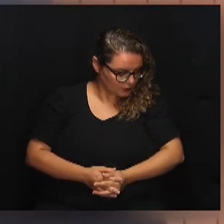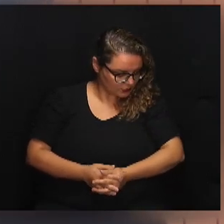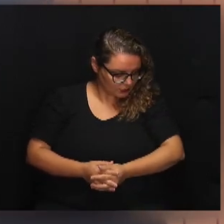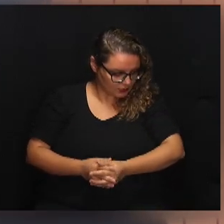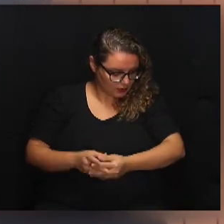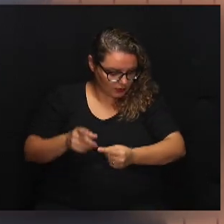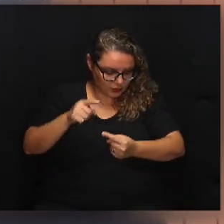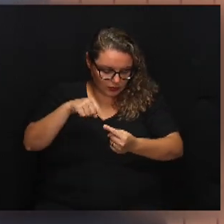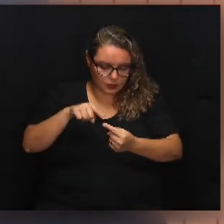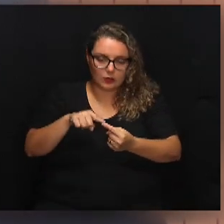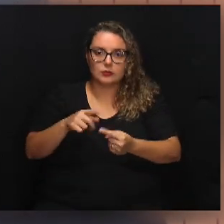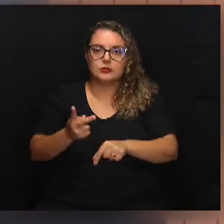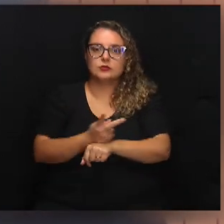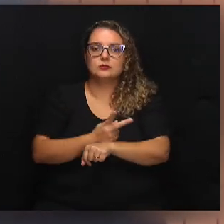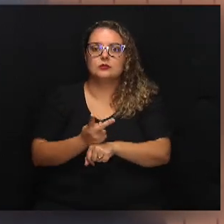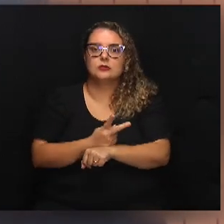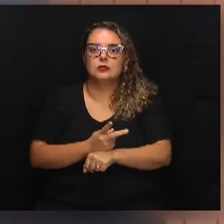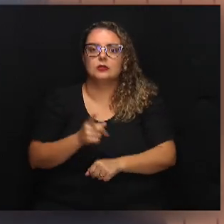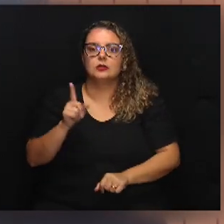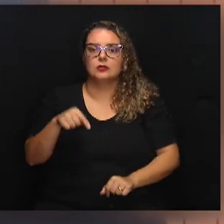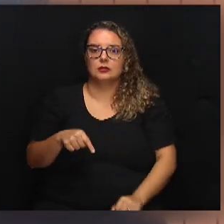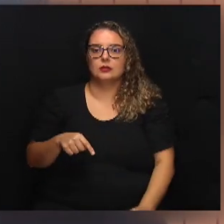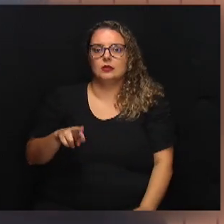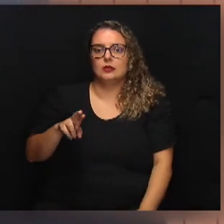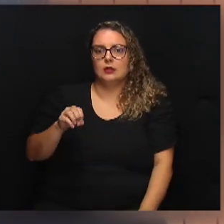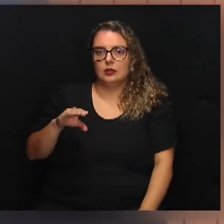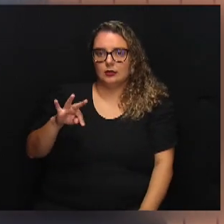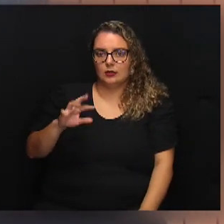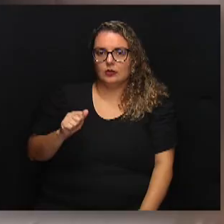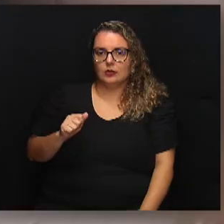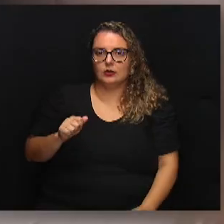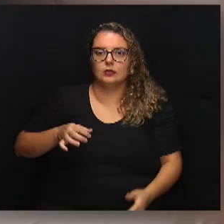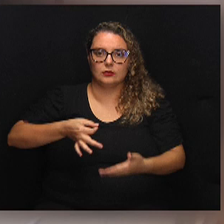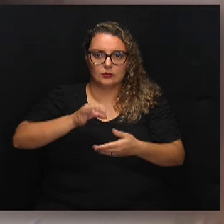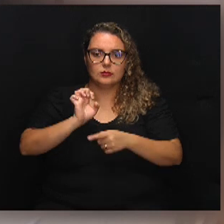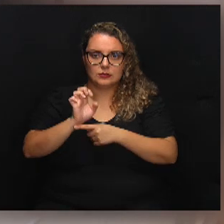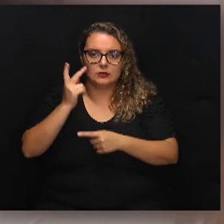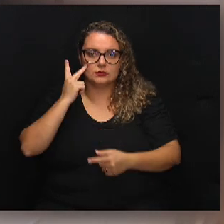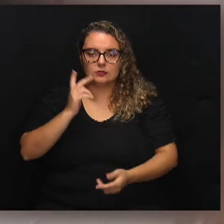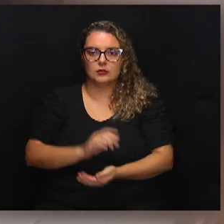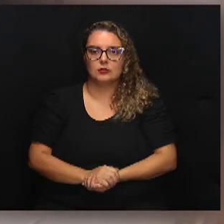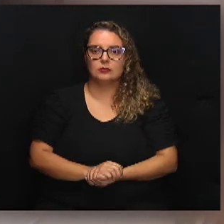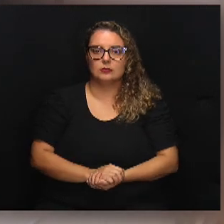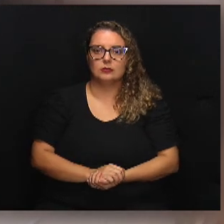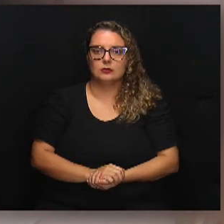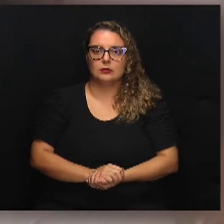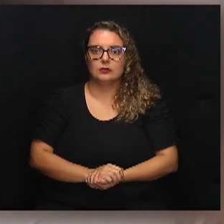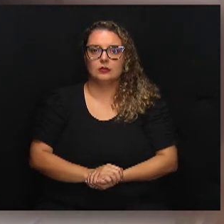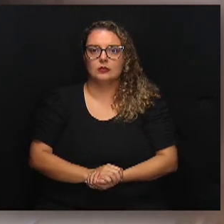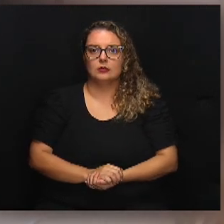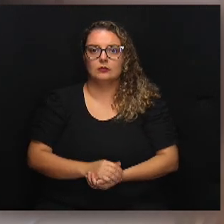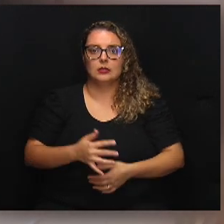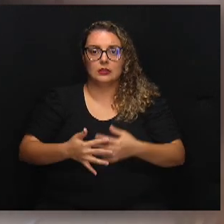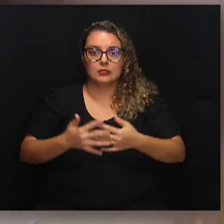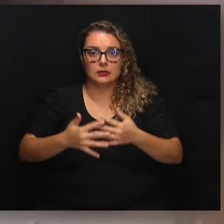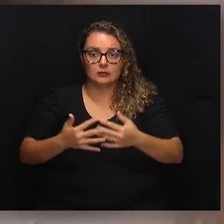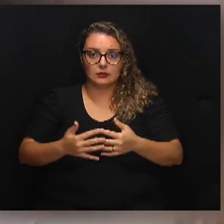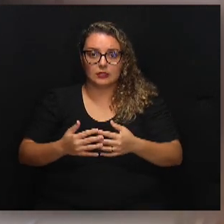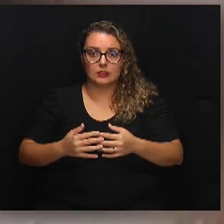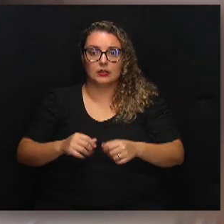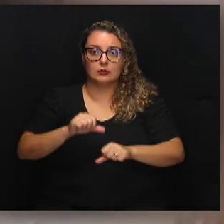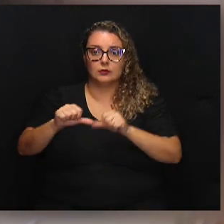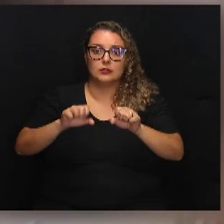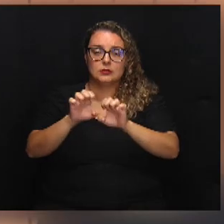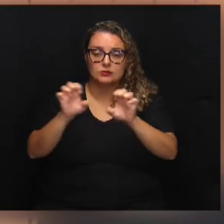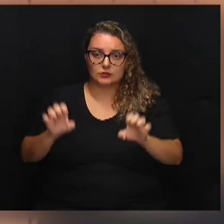objetivos que a gente busca é a Rota do Café no estado de São Paulo. Para impedir mudanças estruturais e garantir a